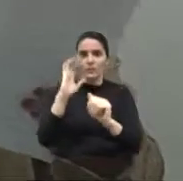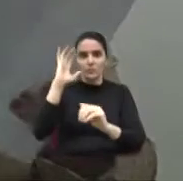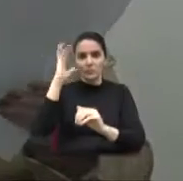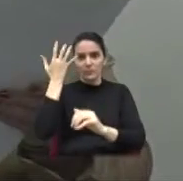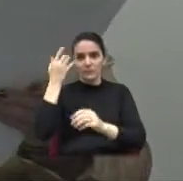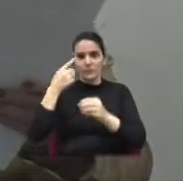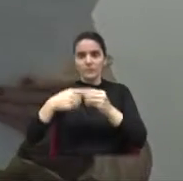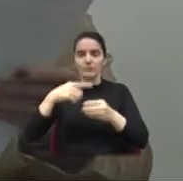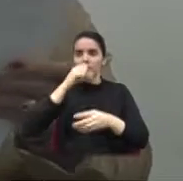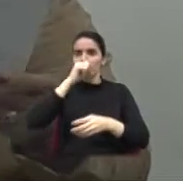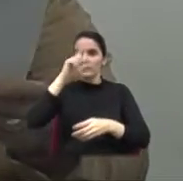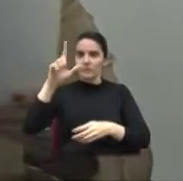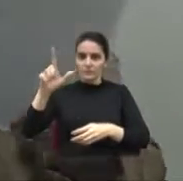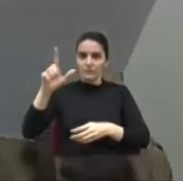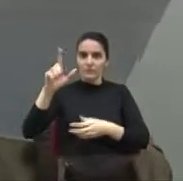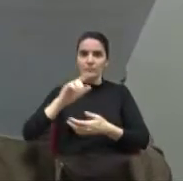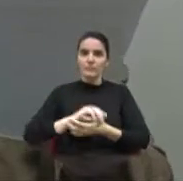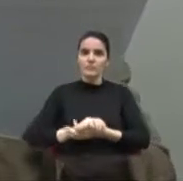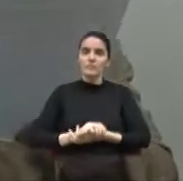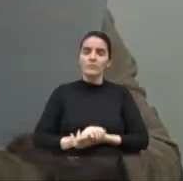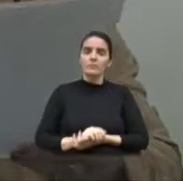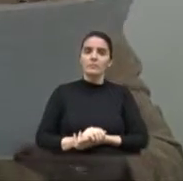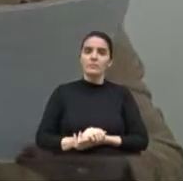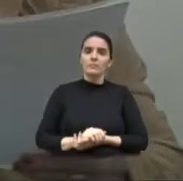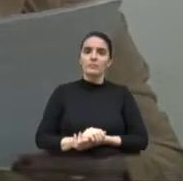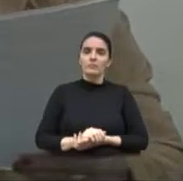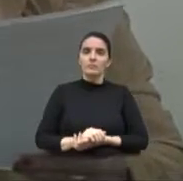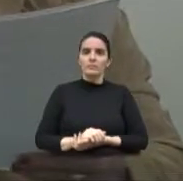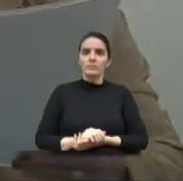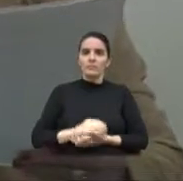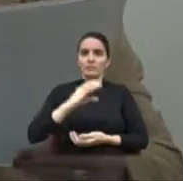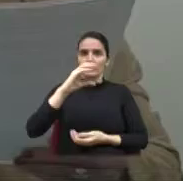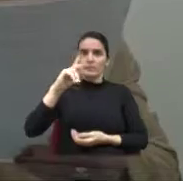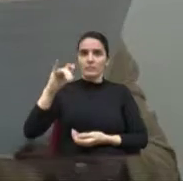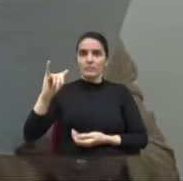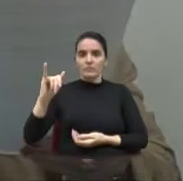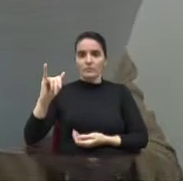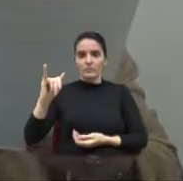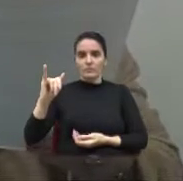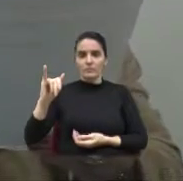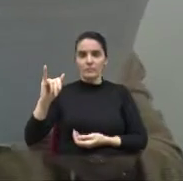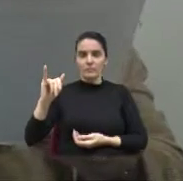cidade. Com relação à CPI,